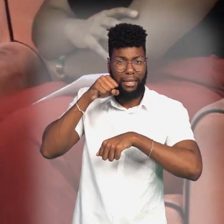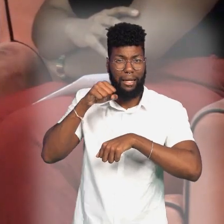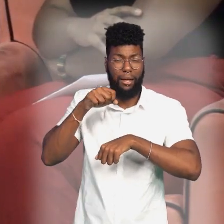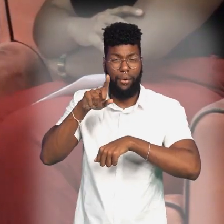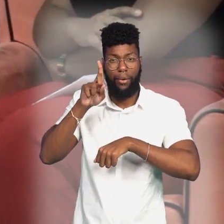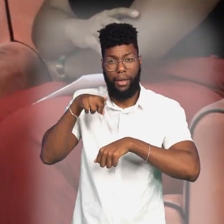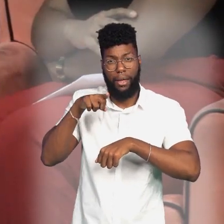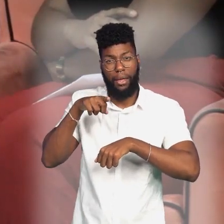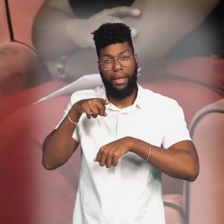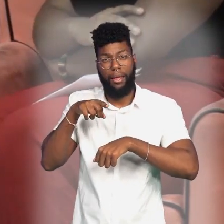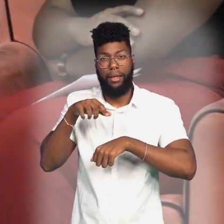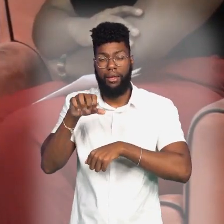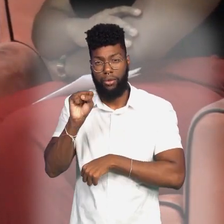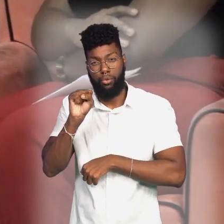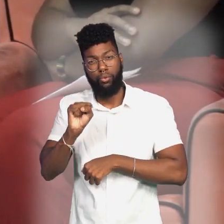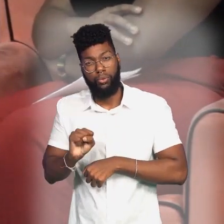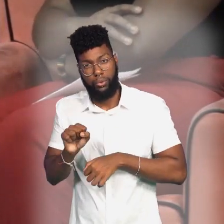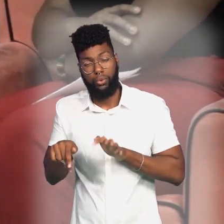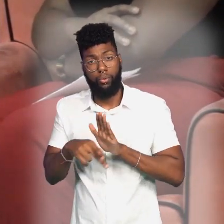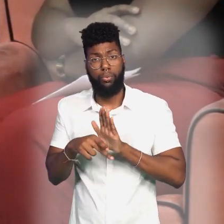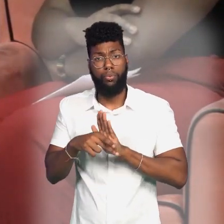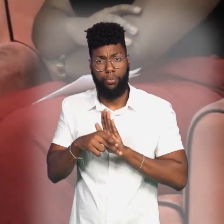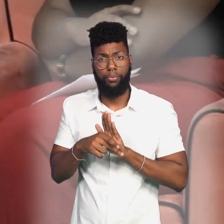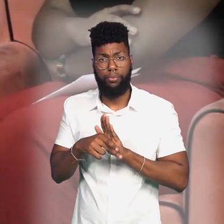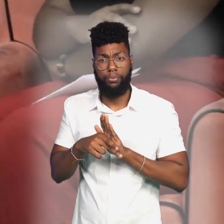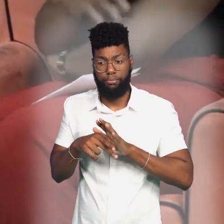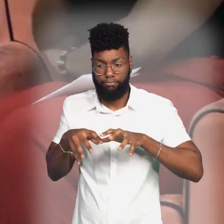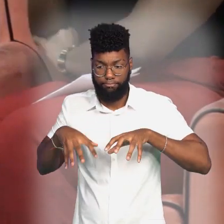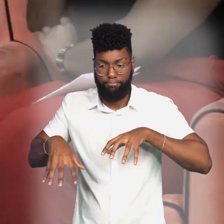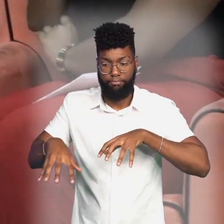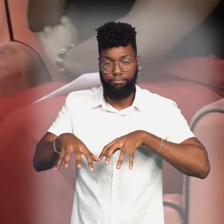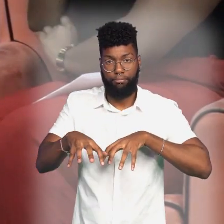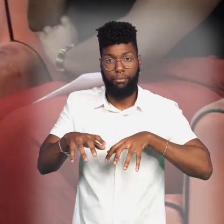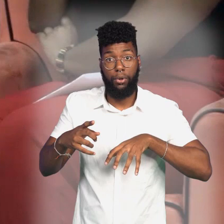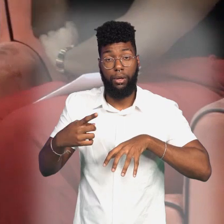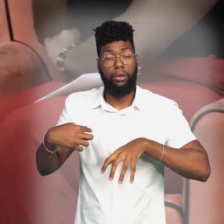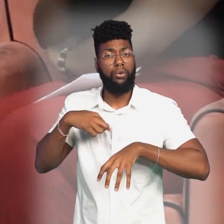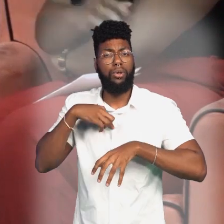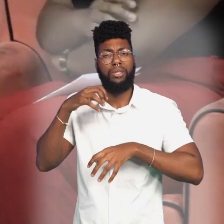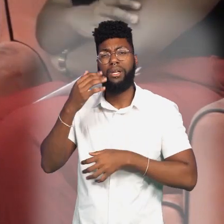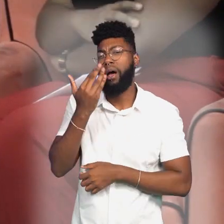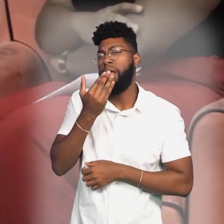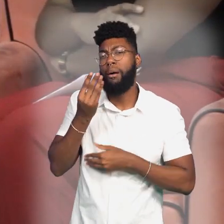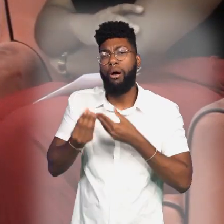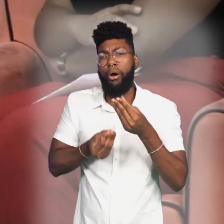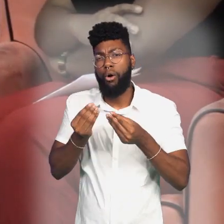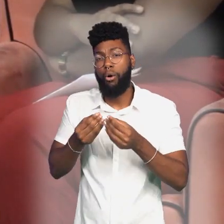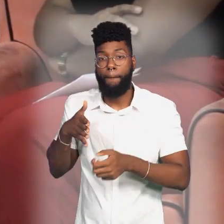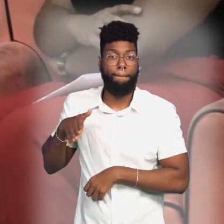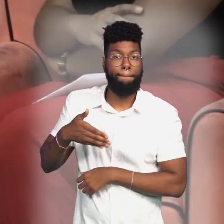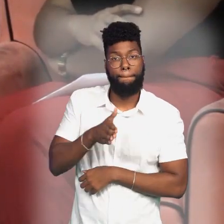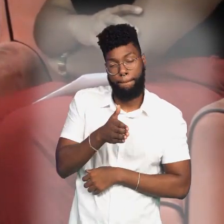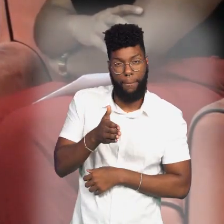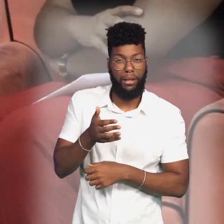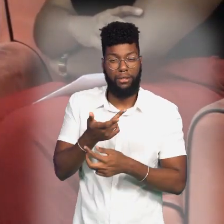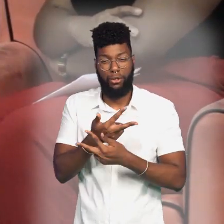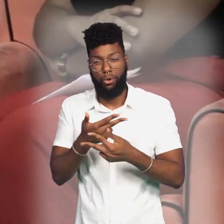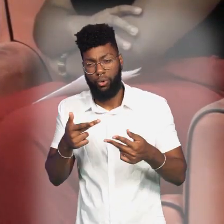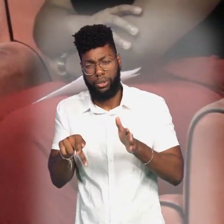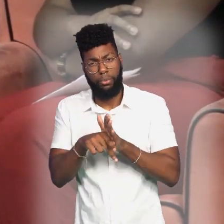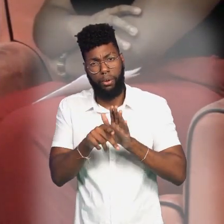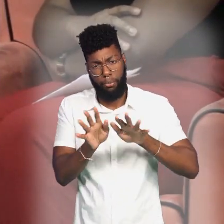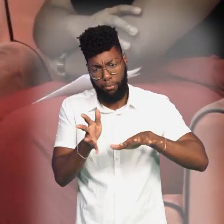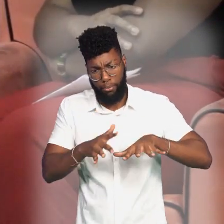sul banhado pelo Oceano Atlântico, nossa alimentação é de peixe, frutos do mar. Nós comemos de